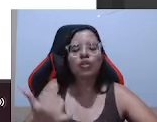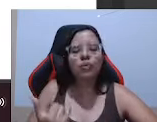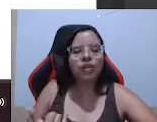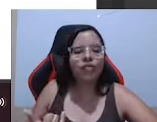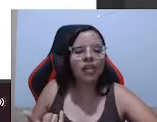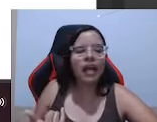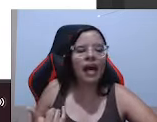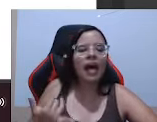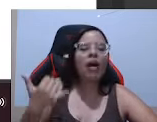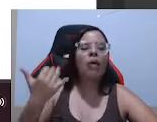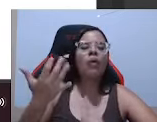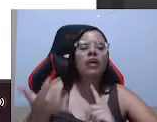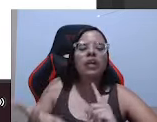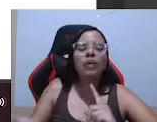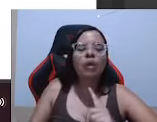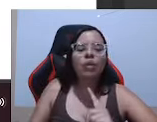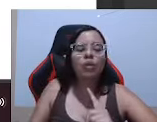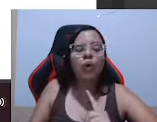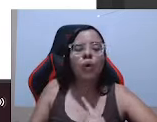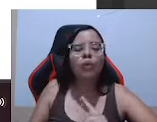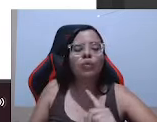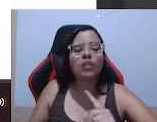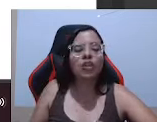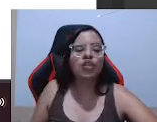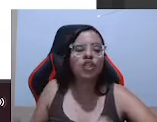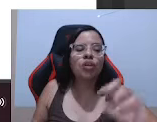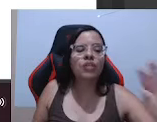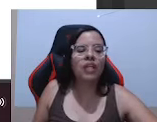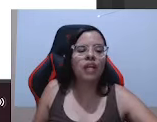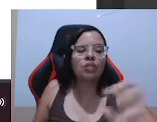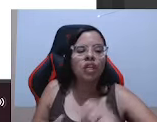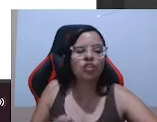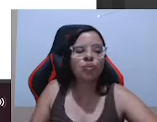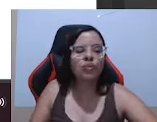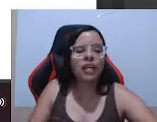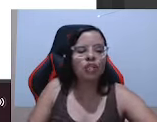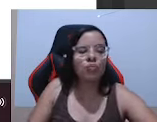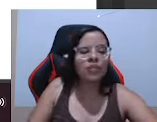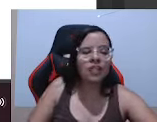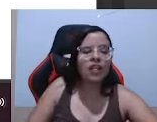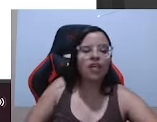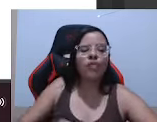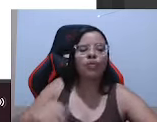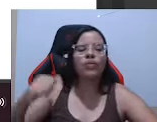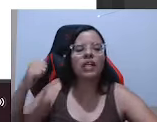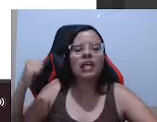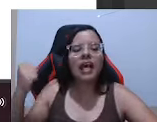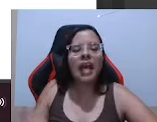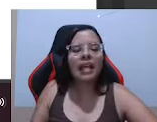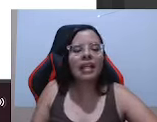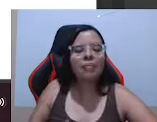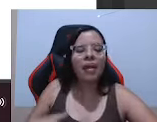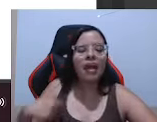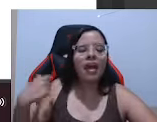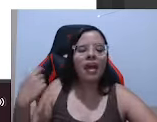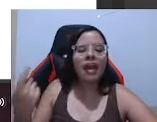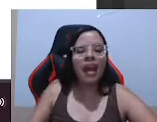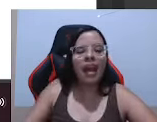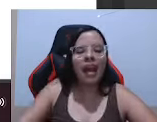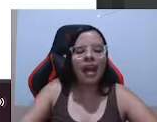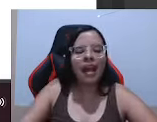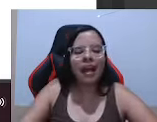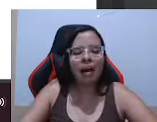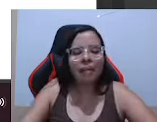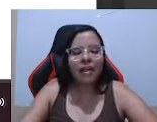a Constituição Federal, que não é todos os artigos, tem aqui os artigos específicos,